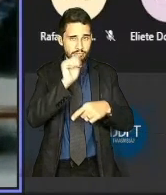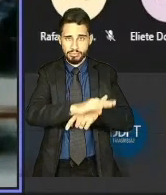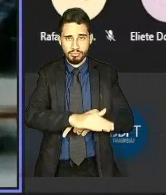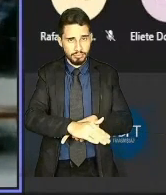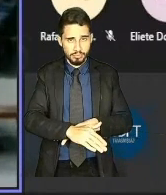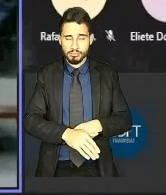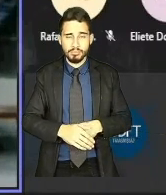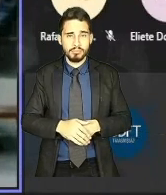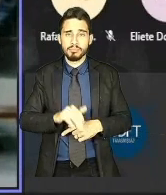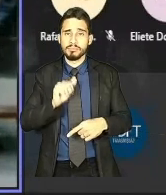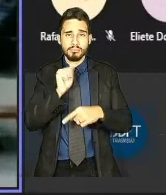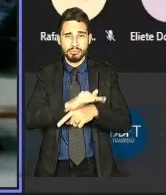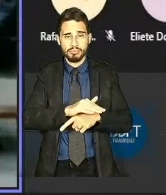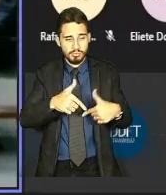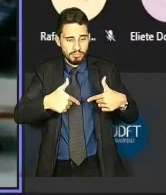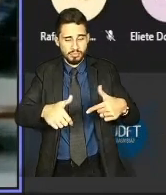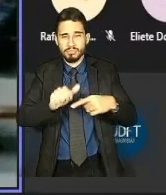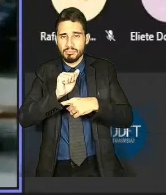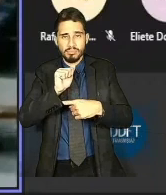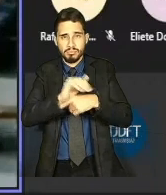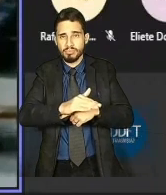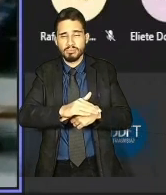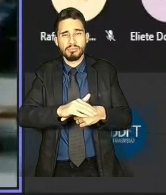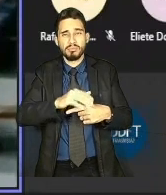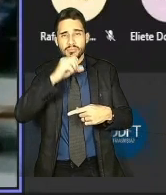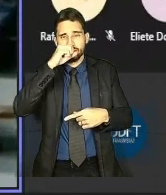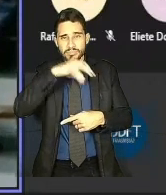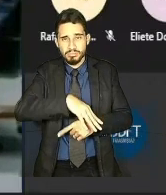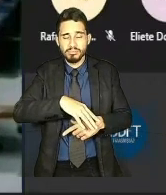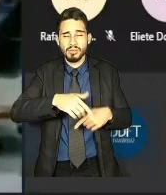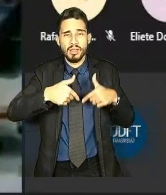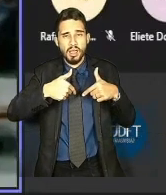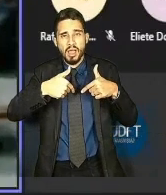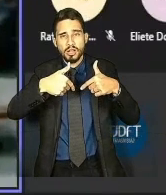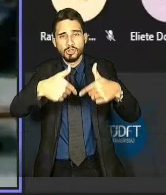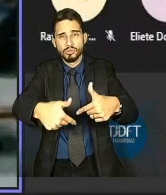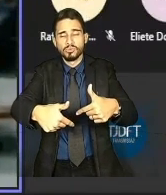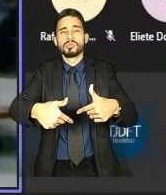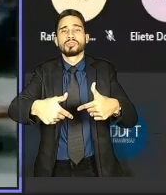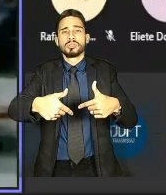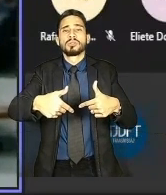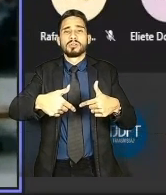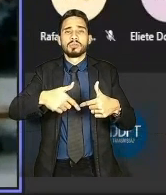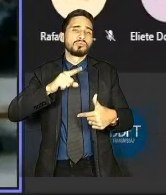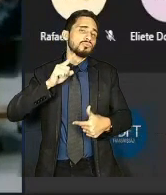total, né, desembargador? Sim. Apelação desprovida,